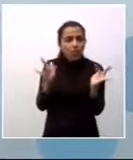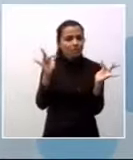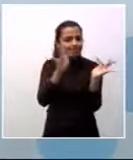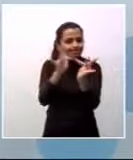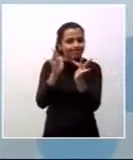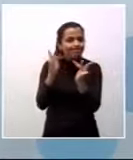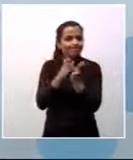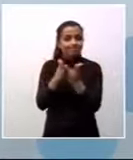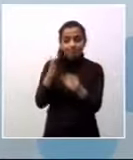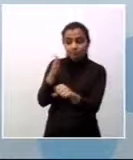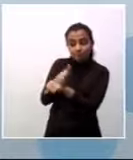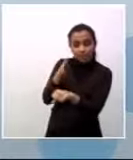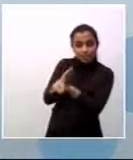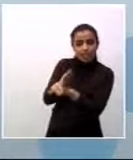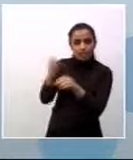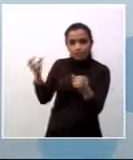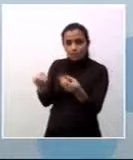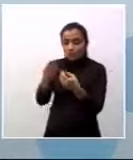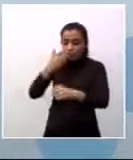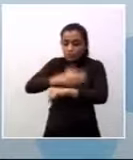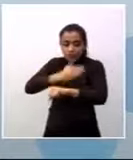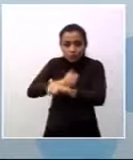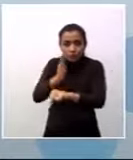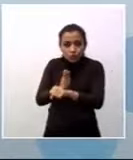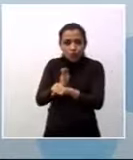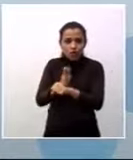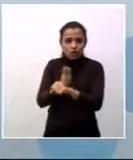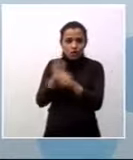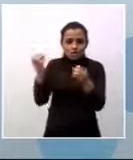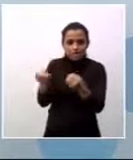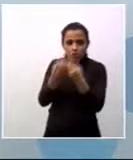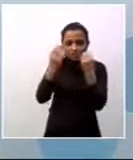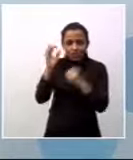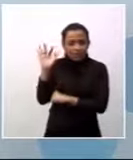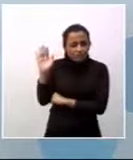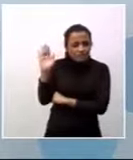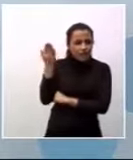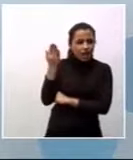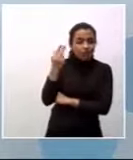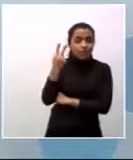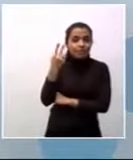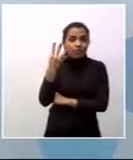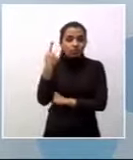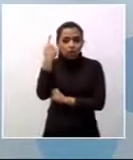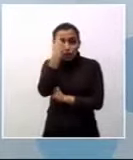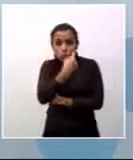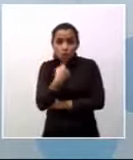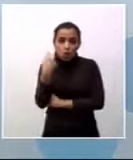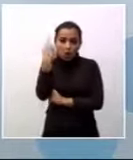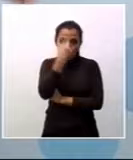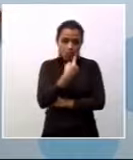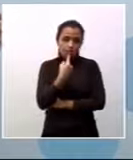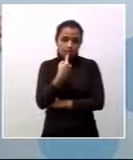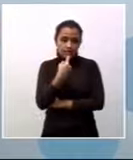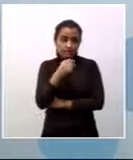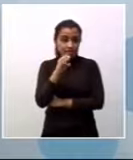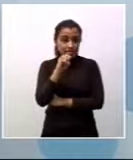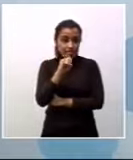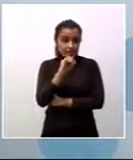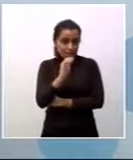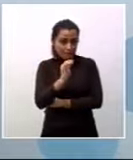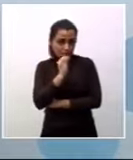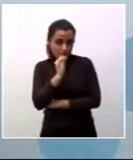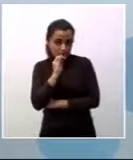todas as informações o tempo todo essa sei que mil chegam para gente 24 horas por dia se eu pegar meu celular